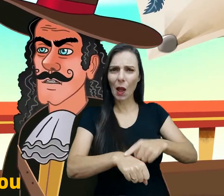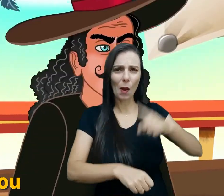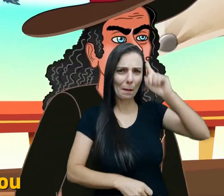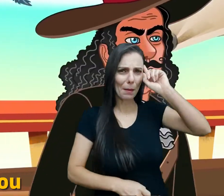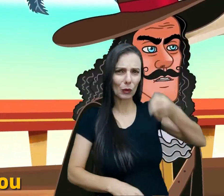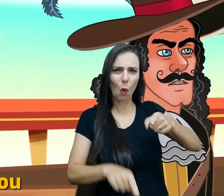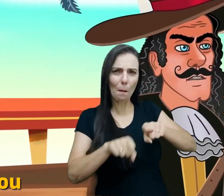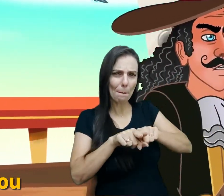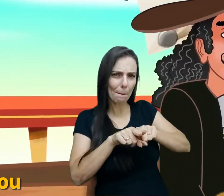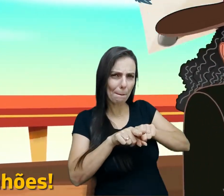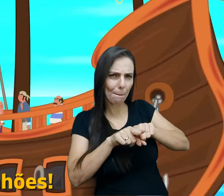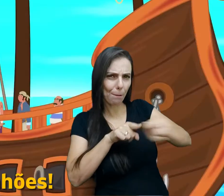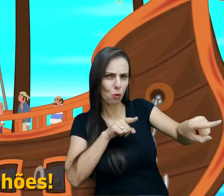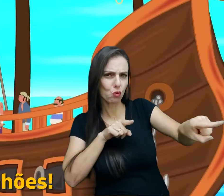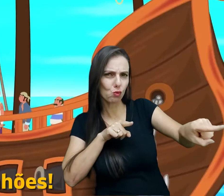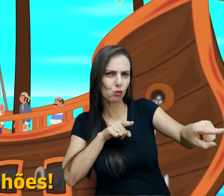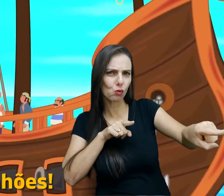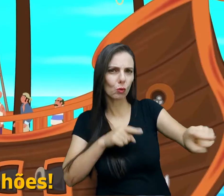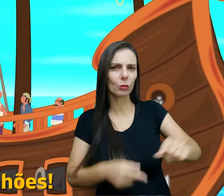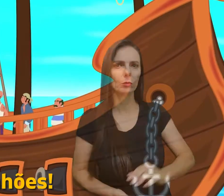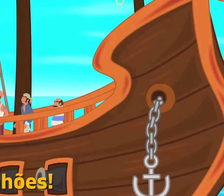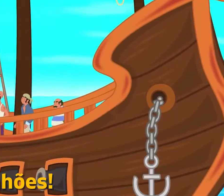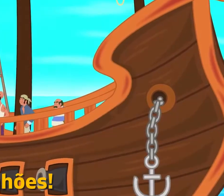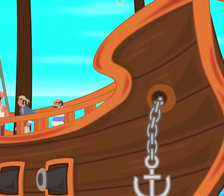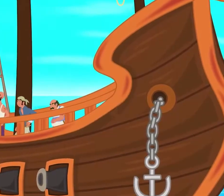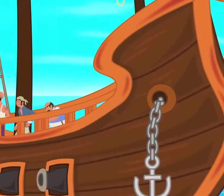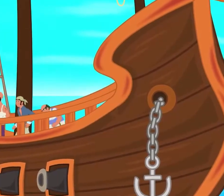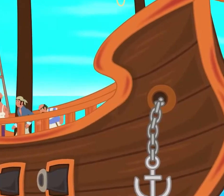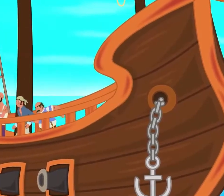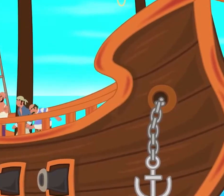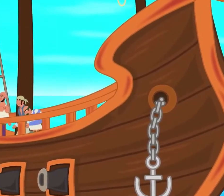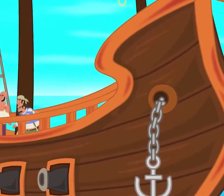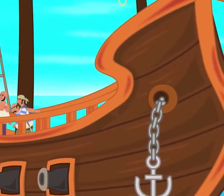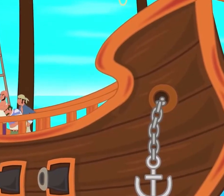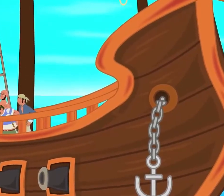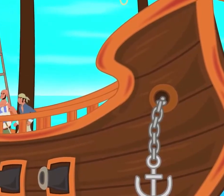E imediatamente ordenou que disparassem os canhões.